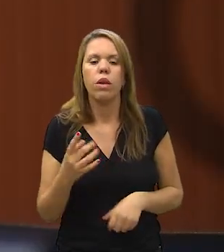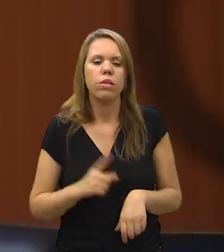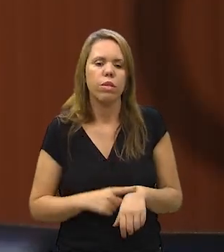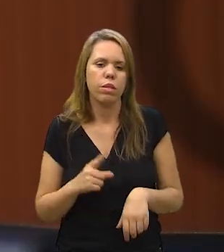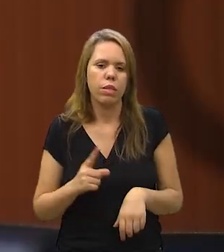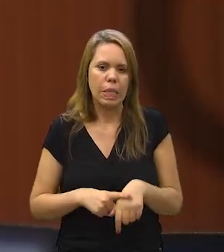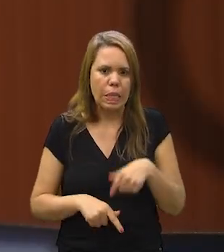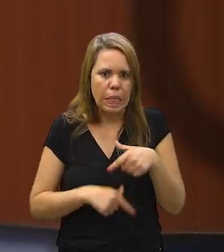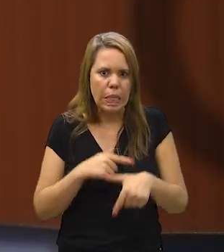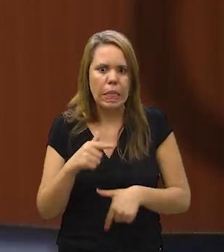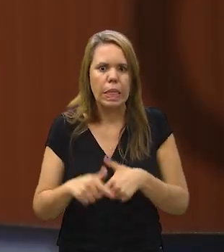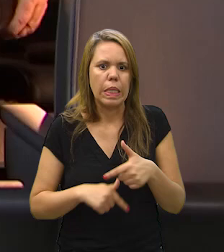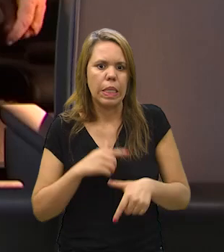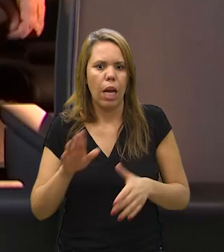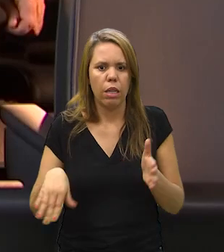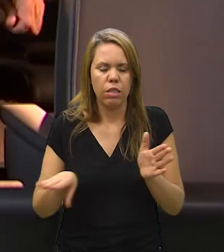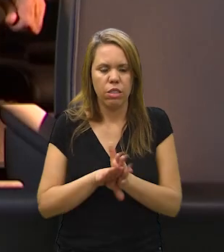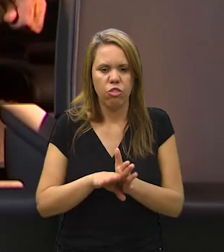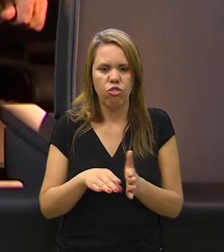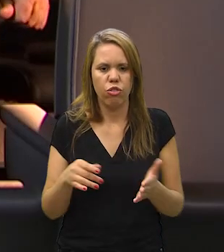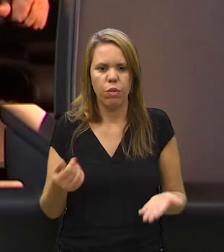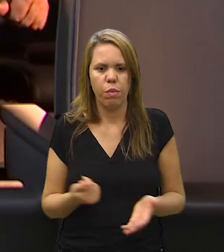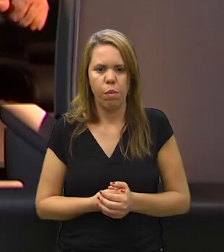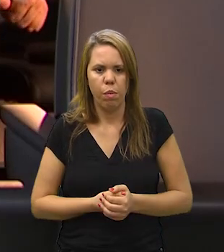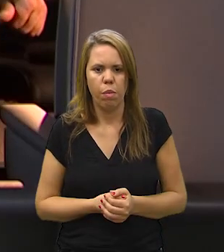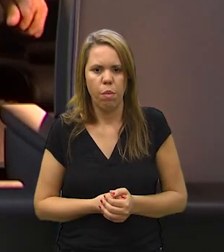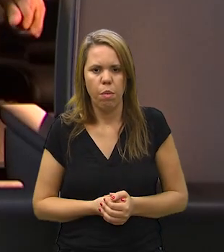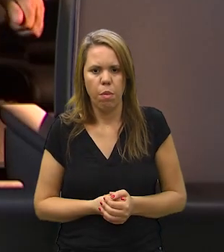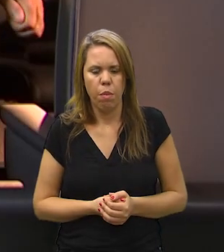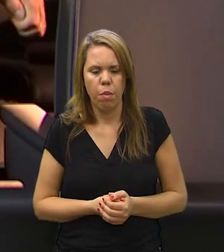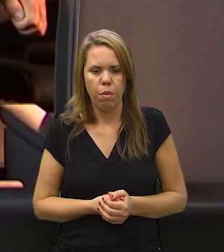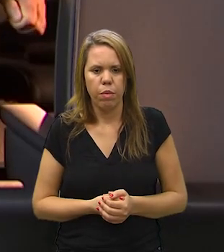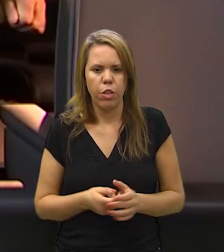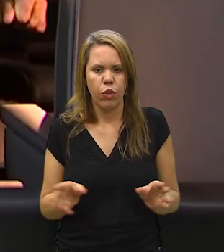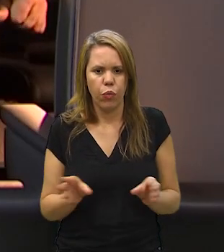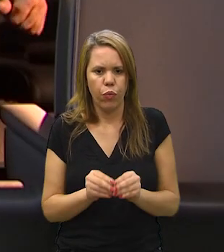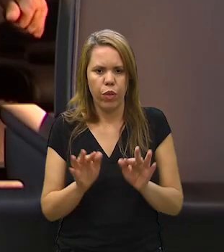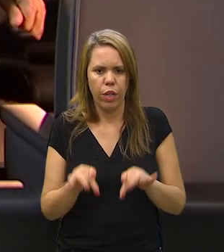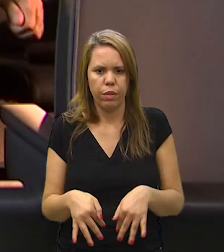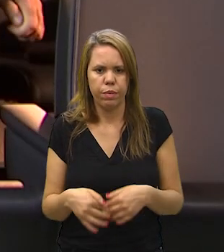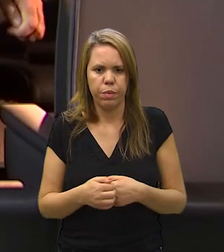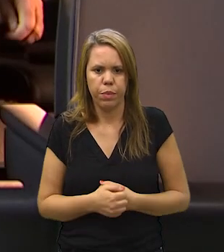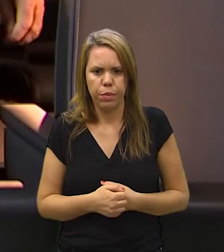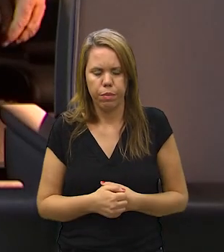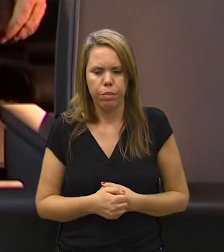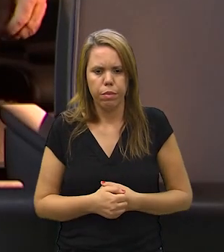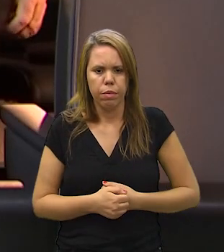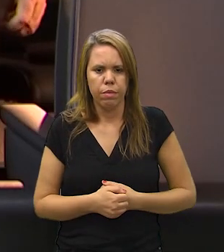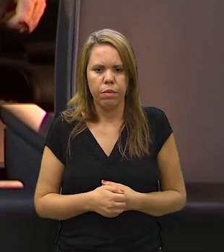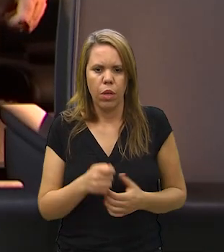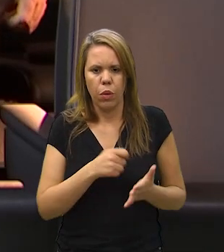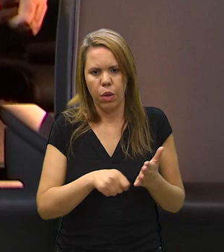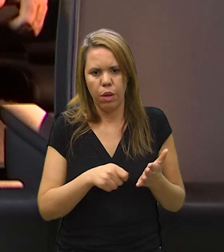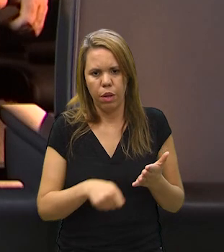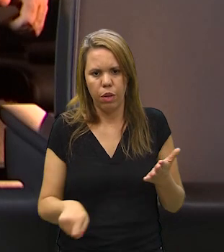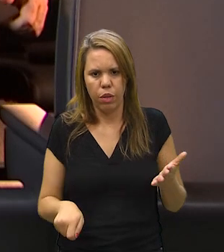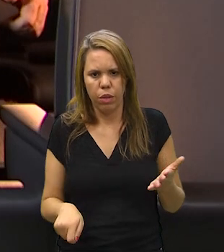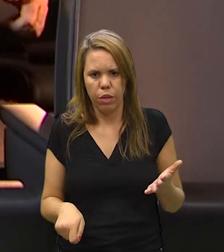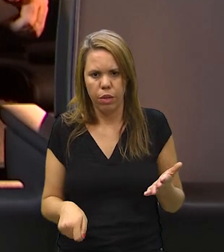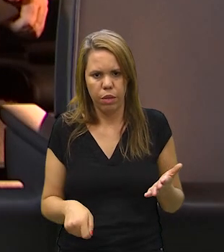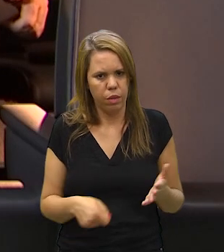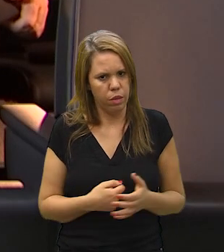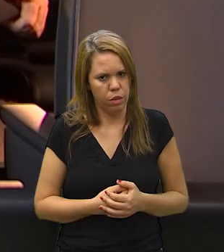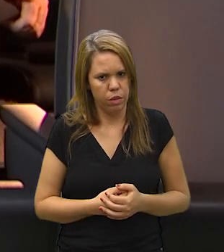tempo ali de trabalho até chegar no produto final? A parte do roteiro, diria que